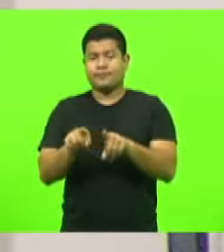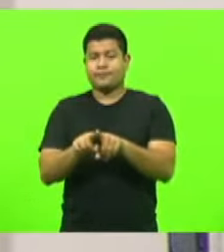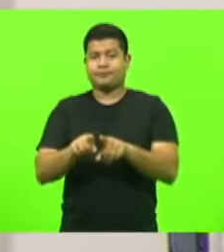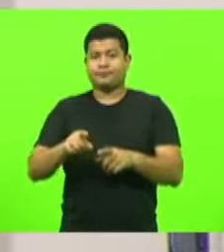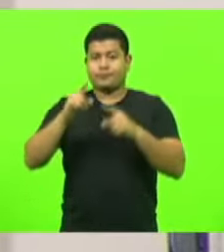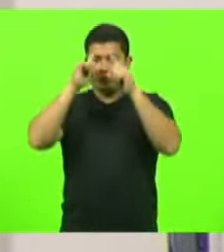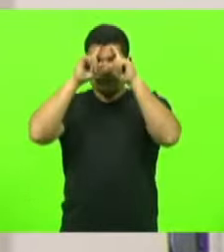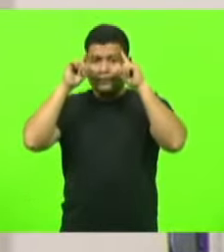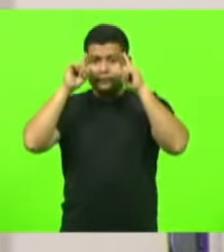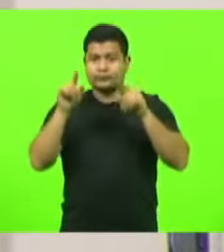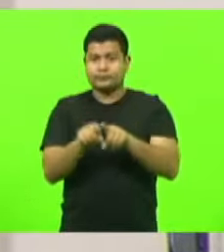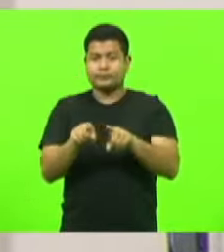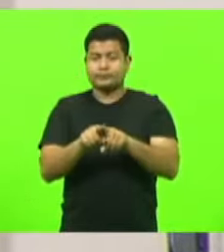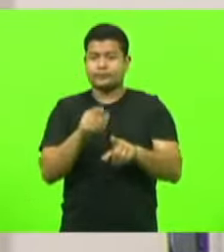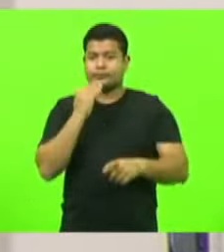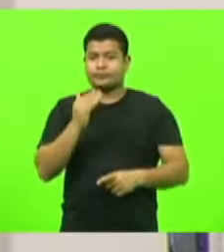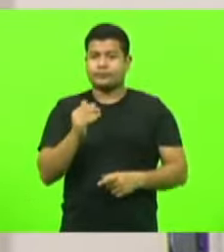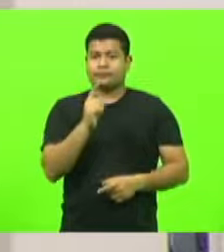número